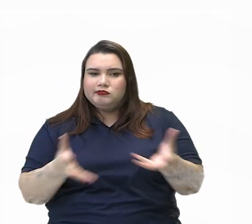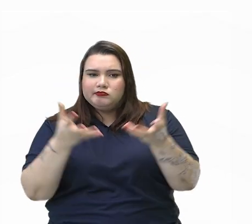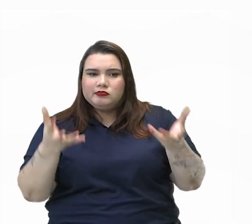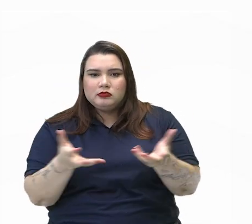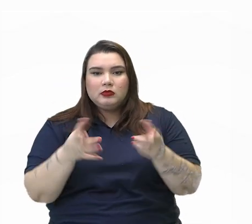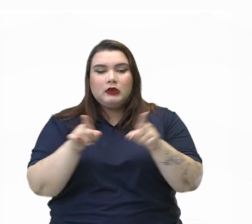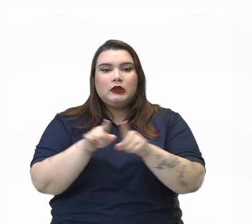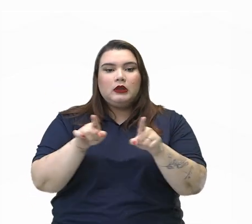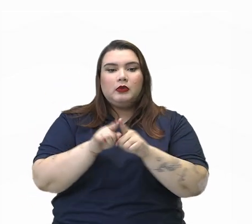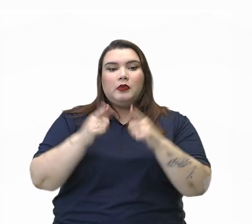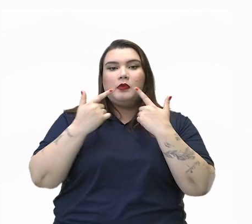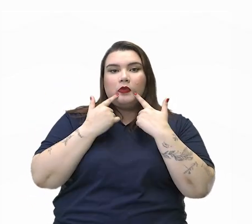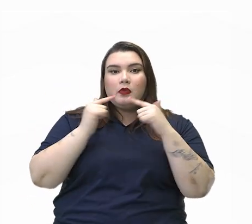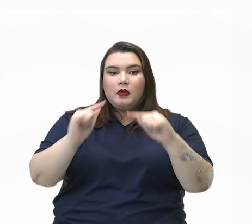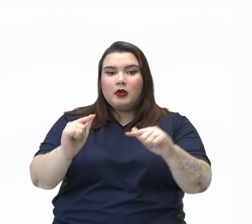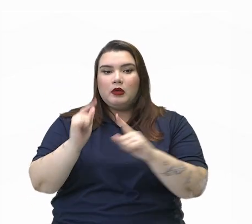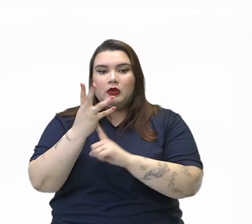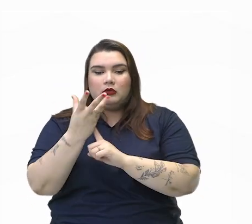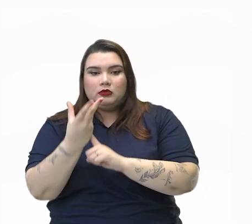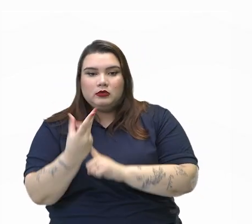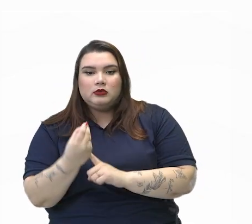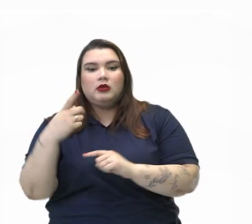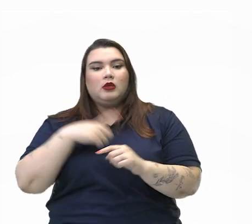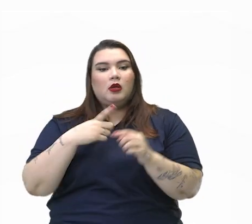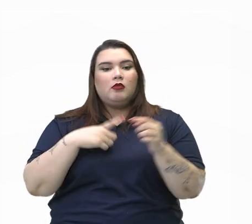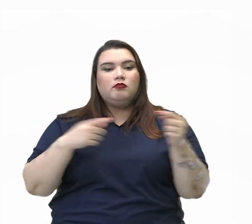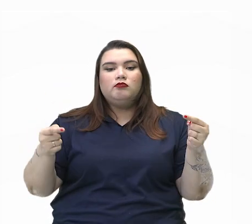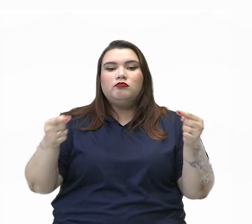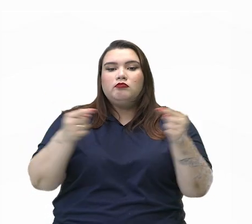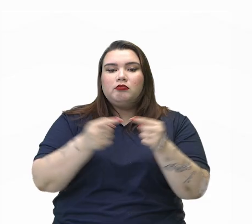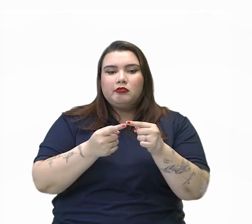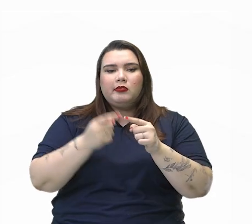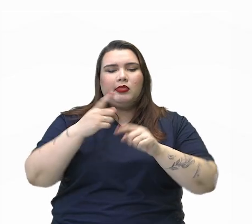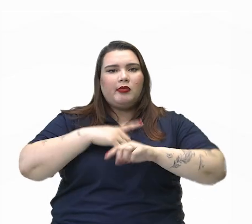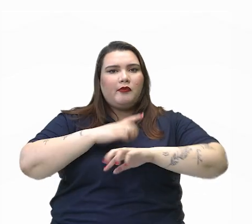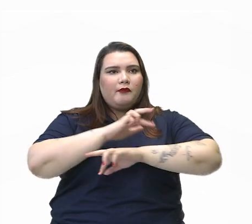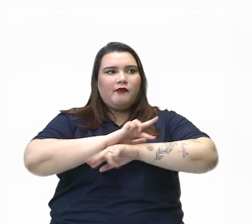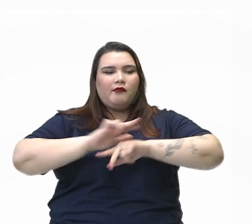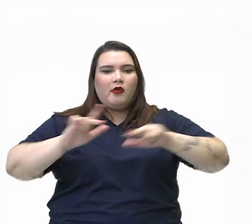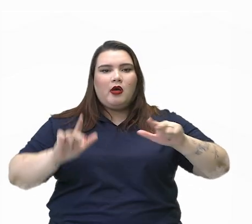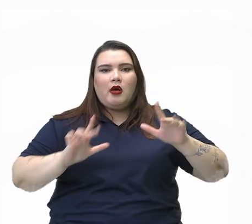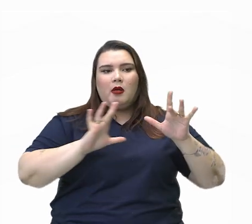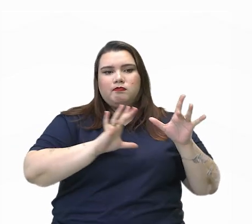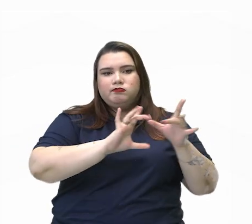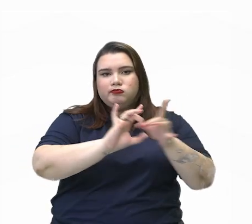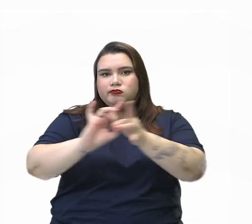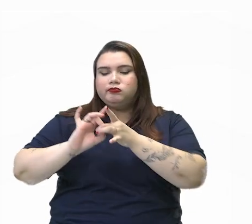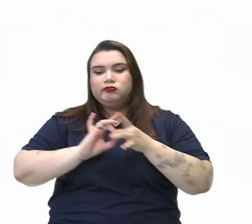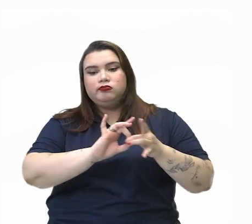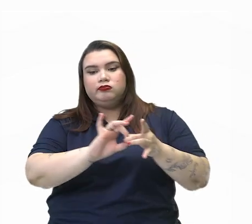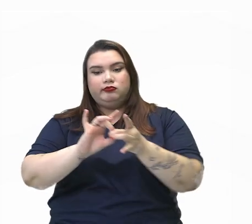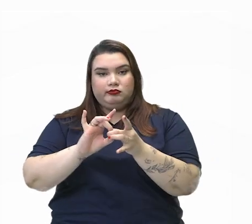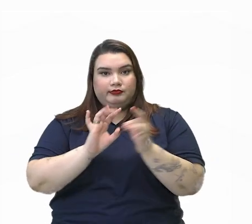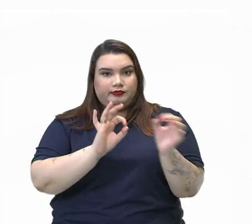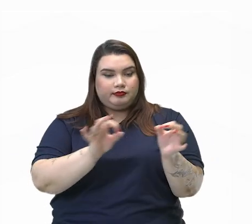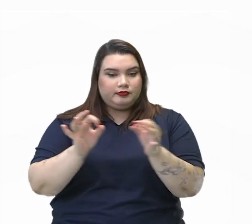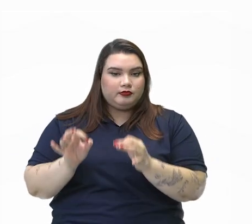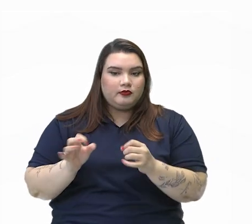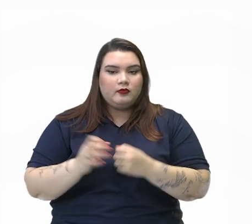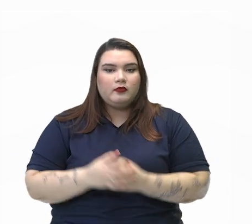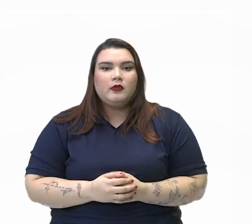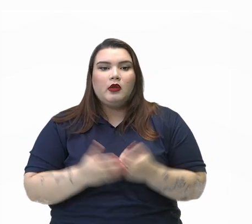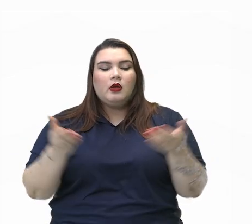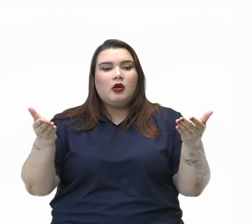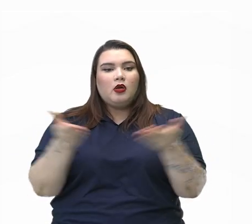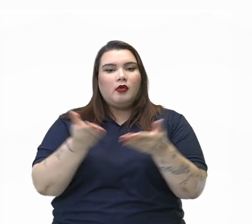intensificados, as linguagens artísticas tornaram-se ainda mais diversas e interconectadas. E agora vamos fazer